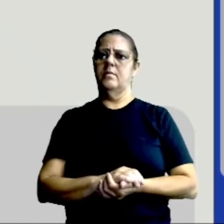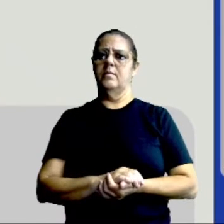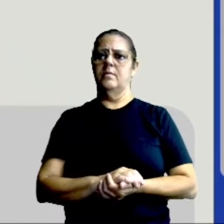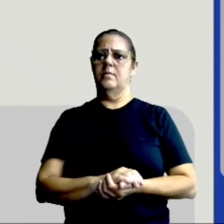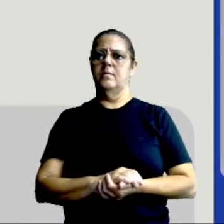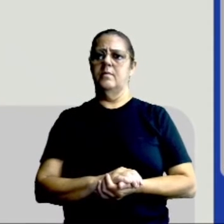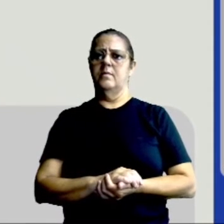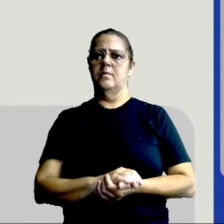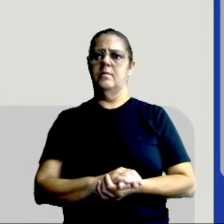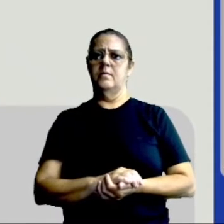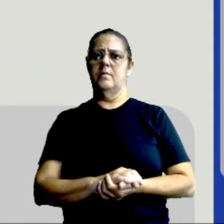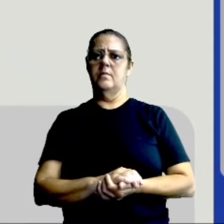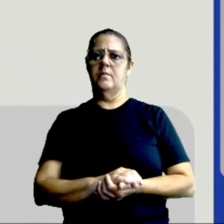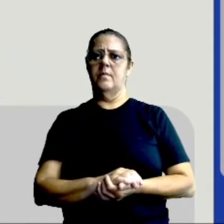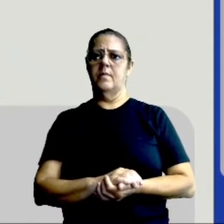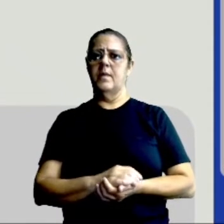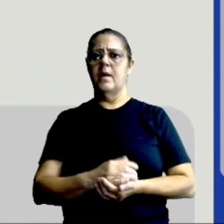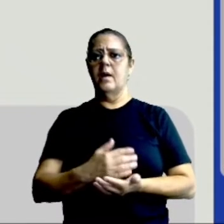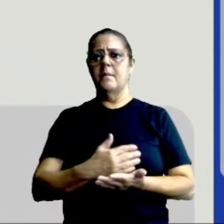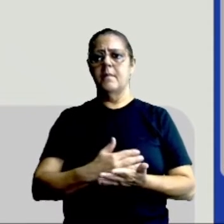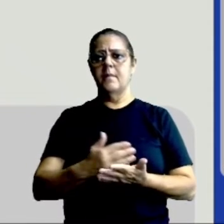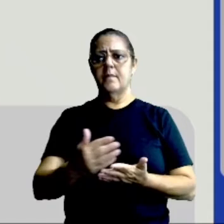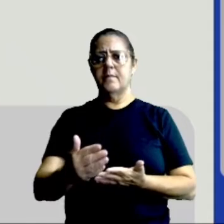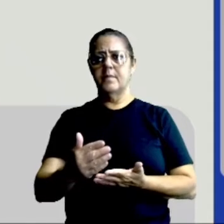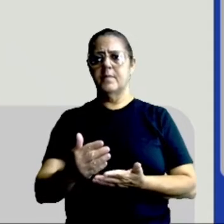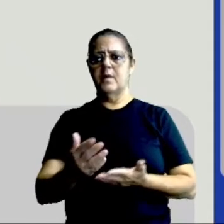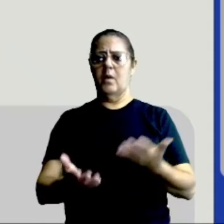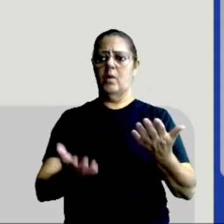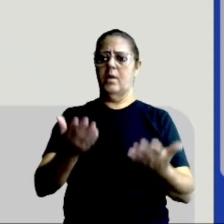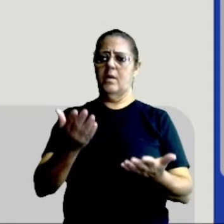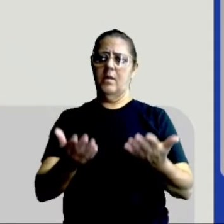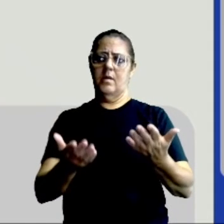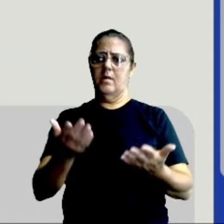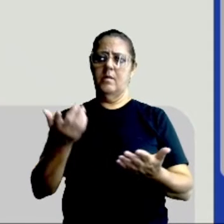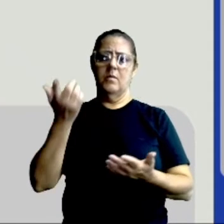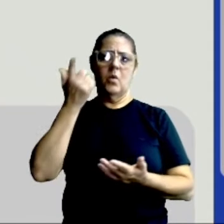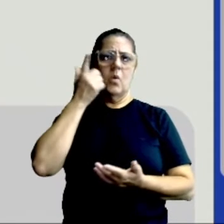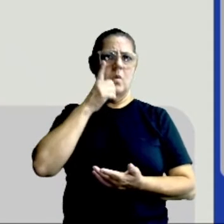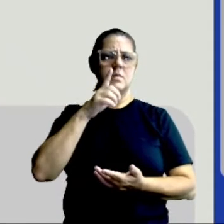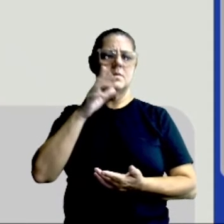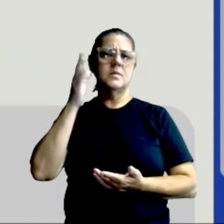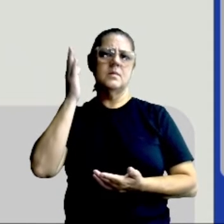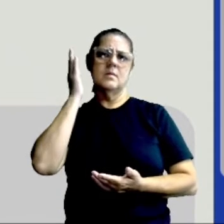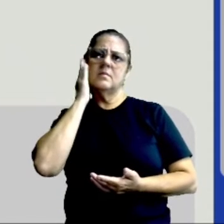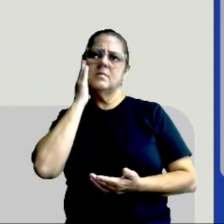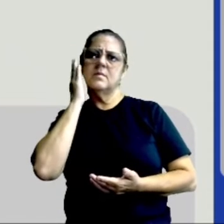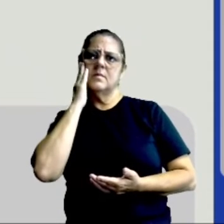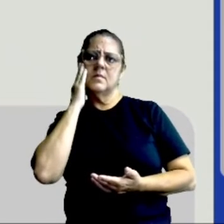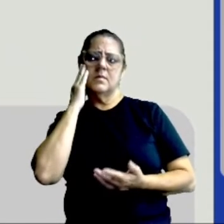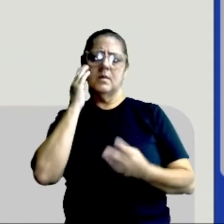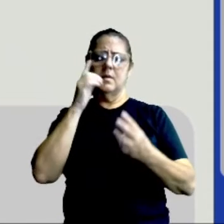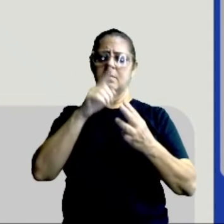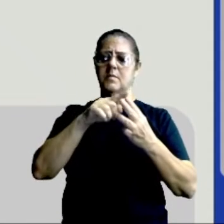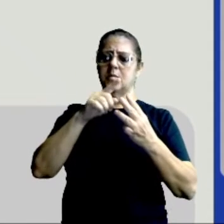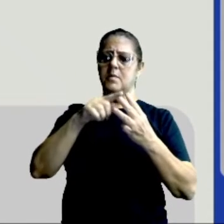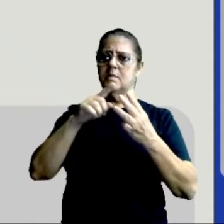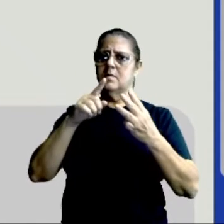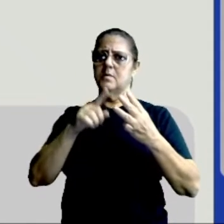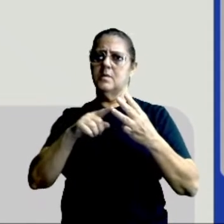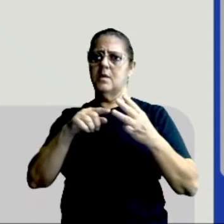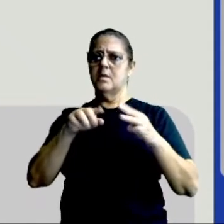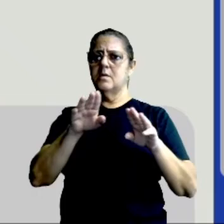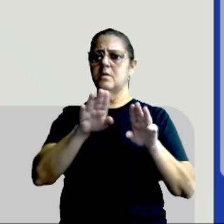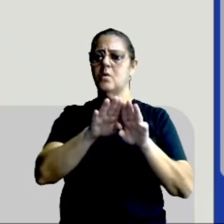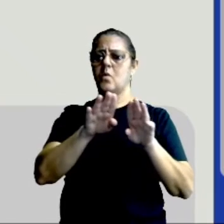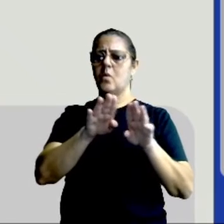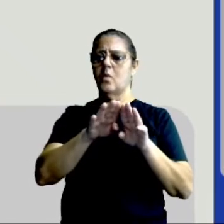tá? Então, a partir da situação de equilíbrio, a gente conclui que cada um desses pesos desconhecidos, ó, tem que